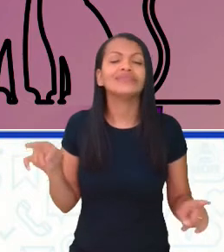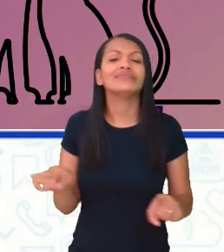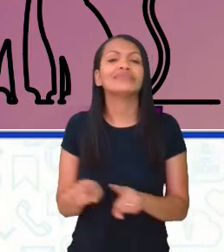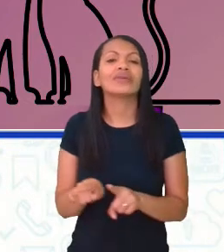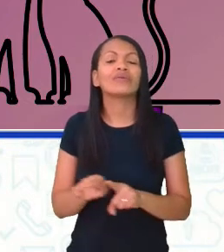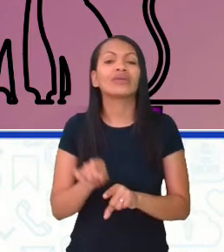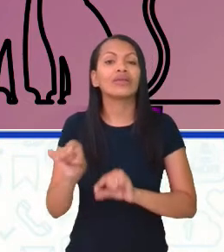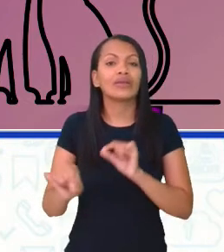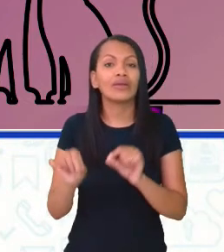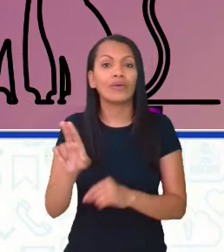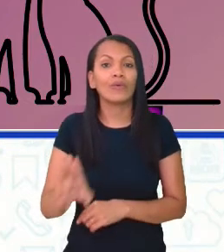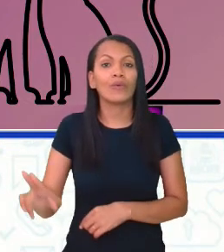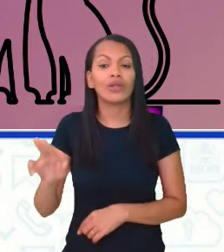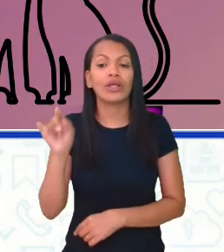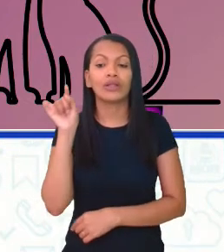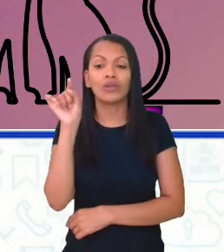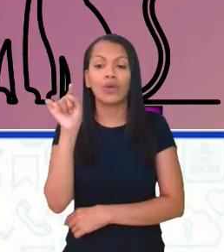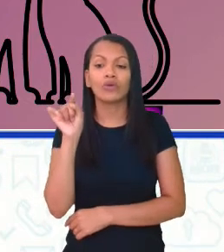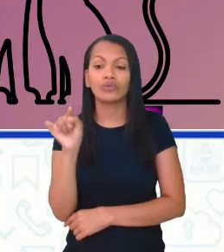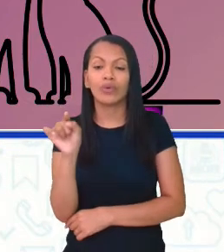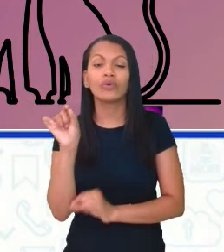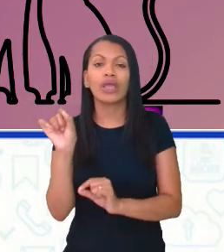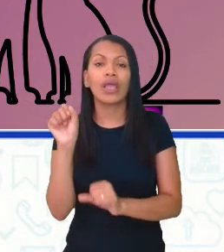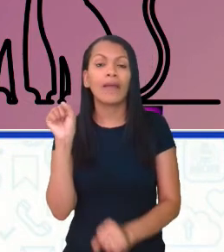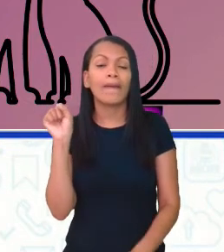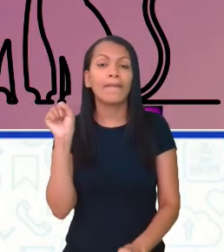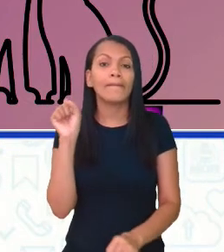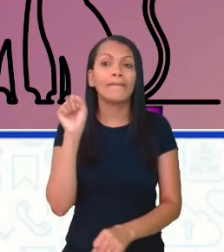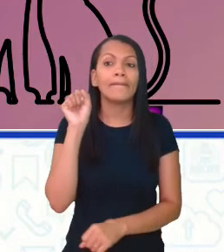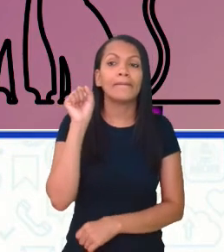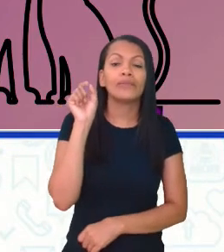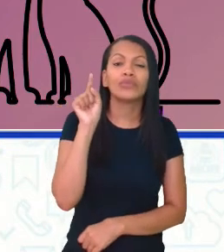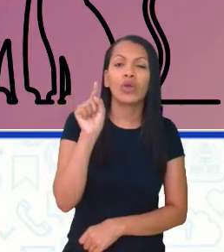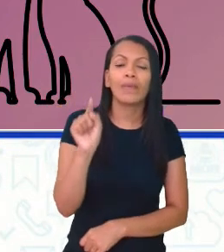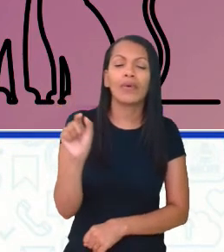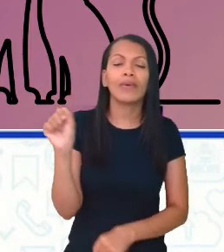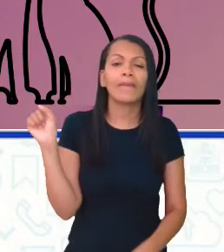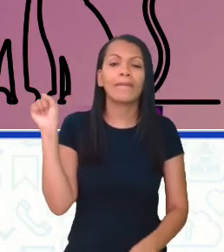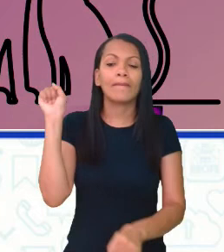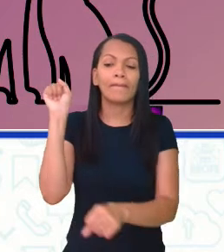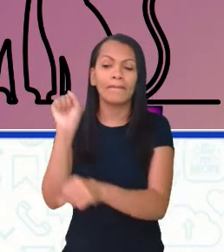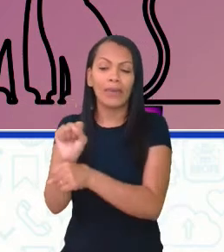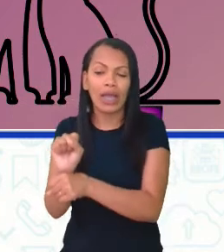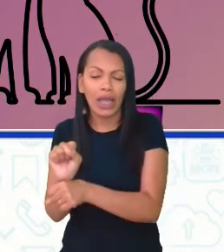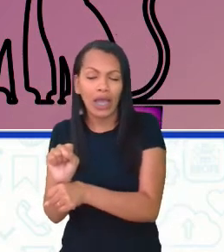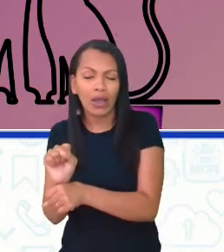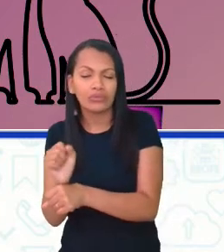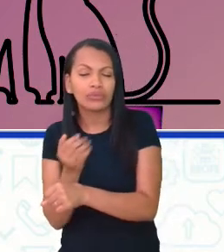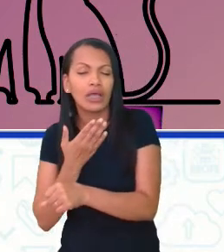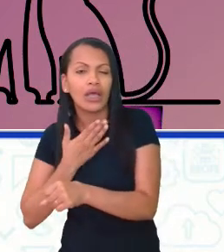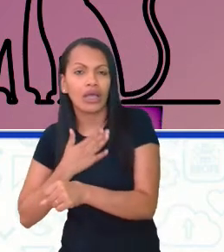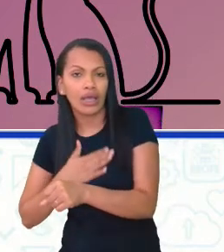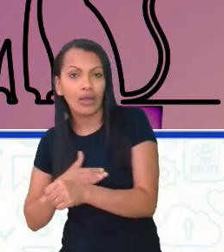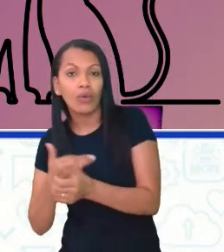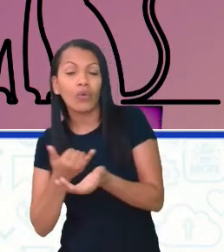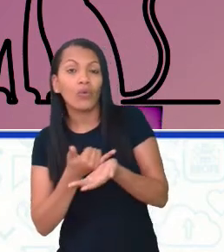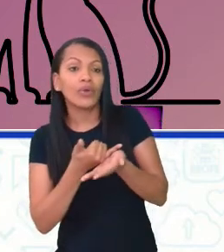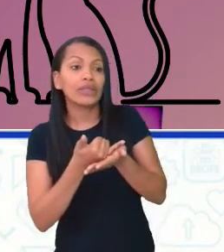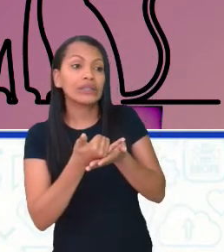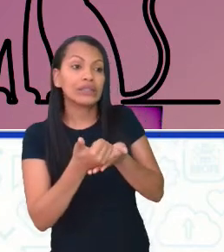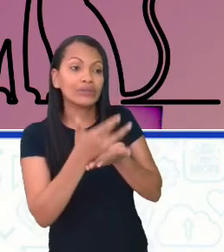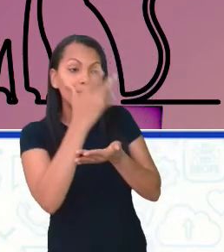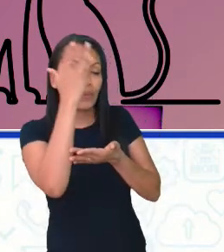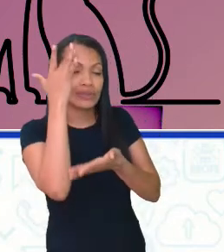tem a utilização dos 2 pontos, indicando pausa breve da linguagem e início de uma entoação. Então, quando alguém